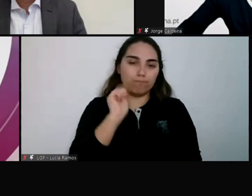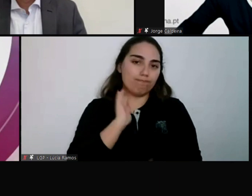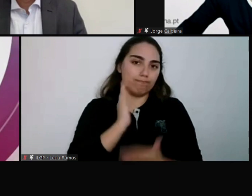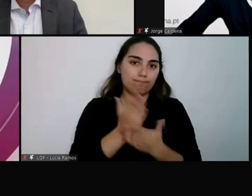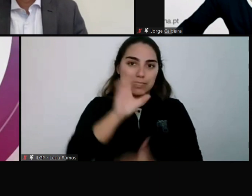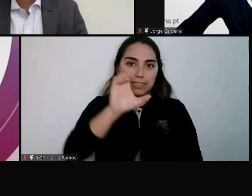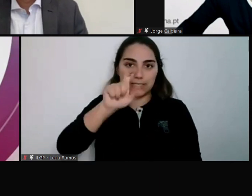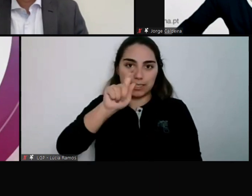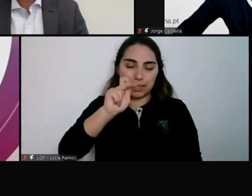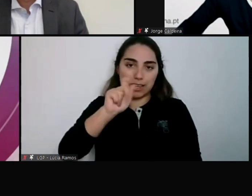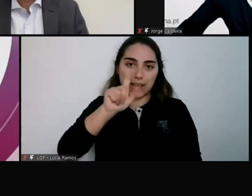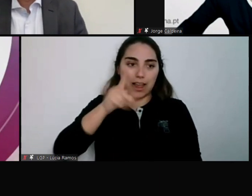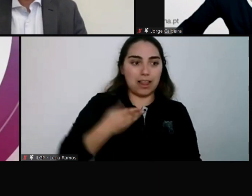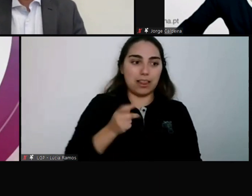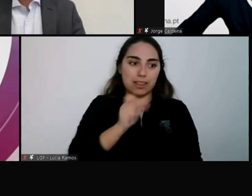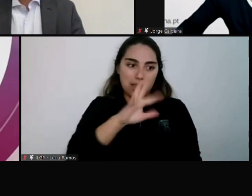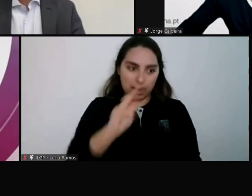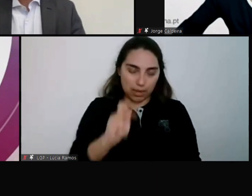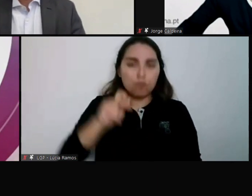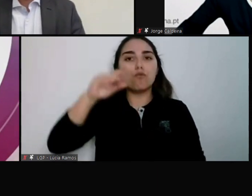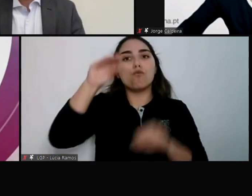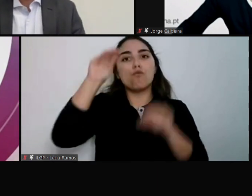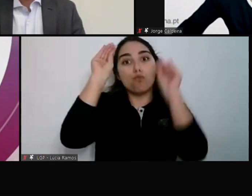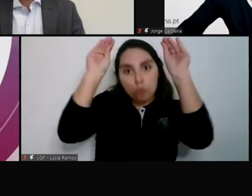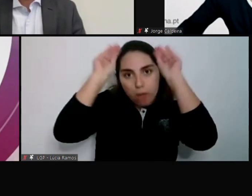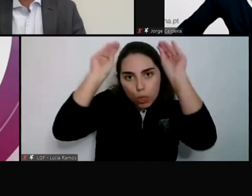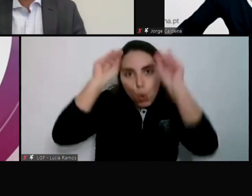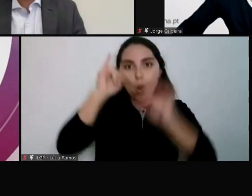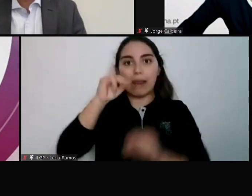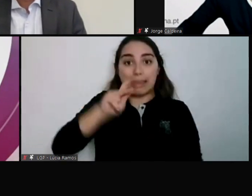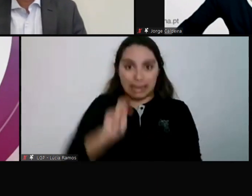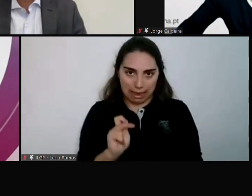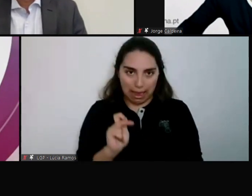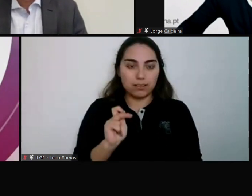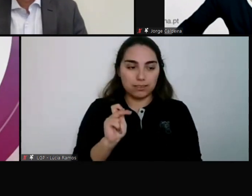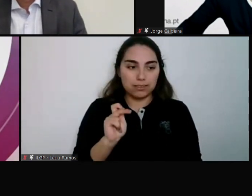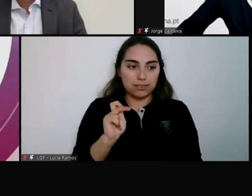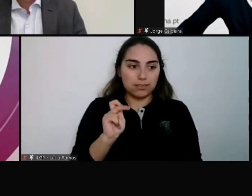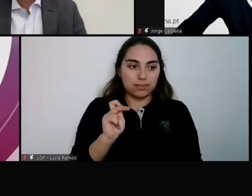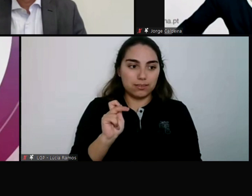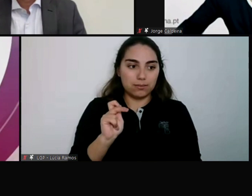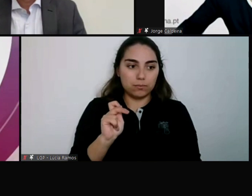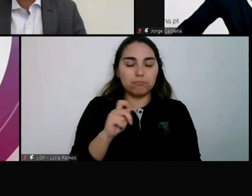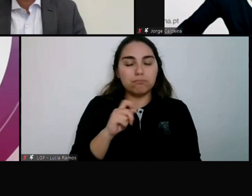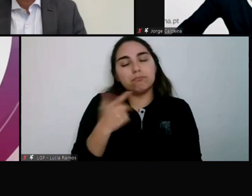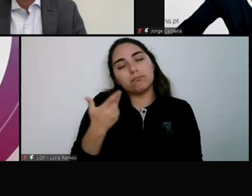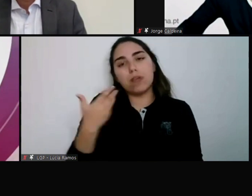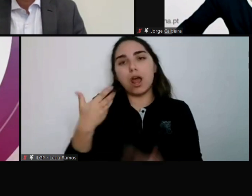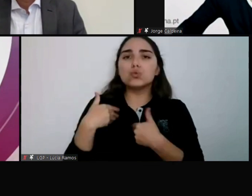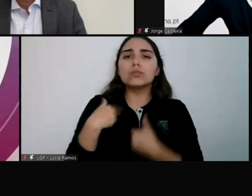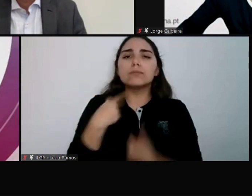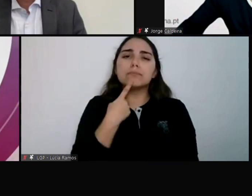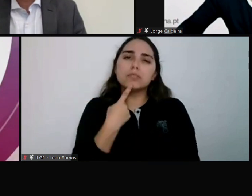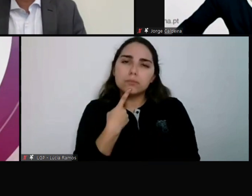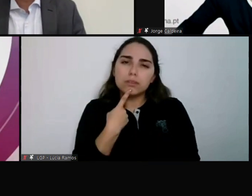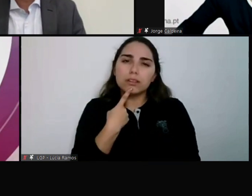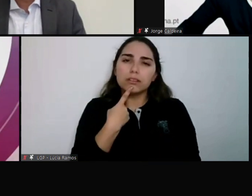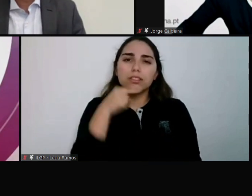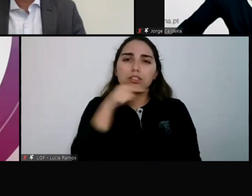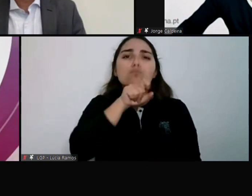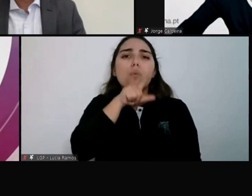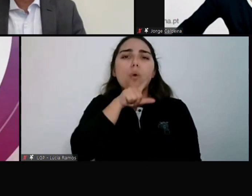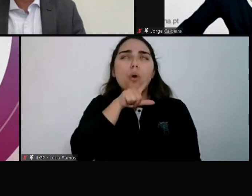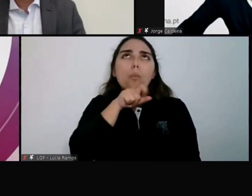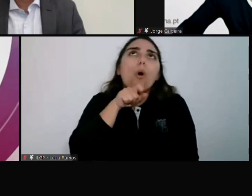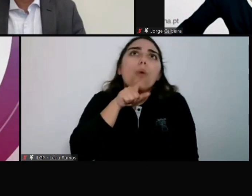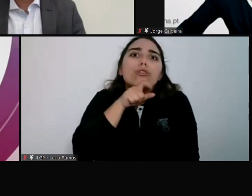conhecedor da administração, formador do INA, para nos ajudar a perceber de que forma é que isto pode ser uma oportunidade para a administração,